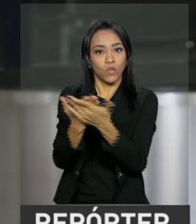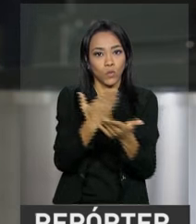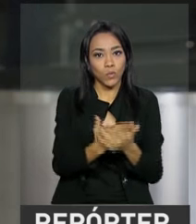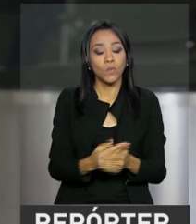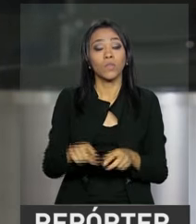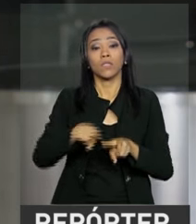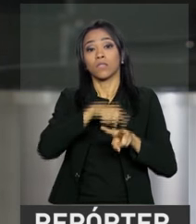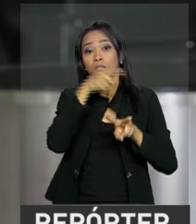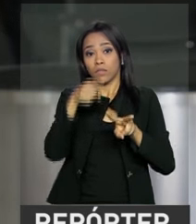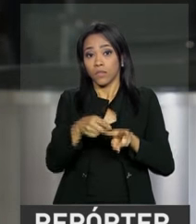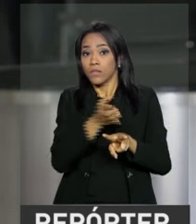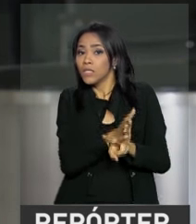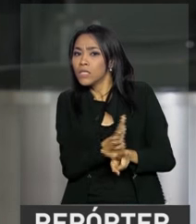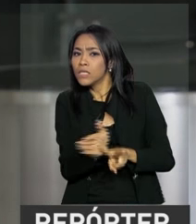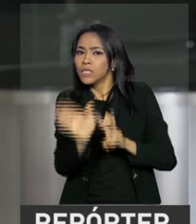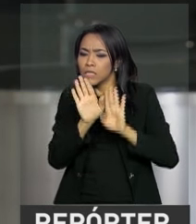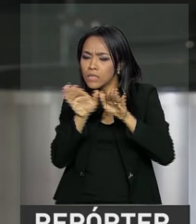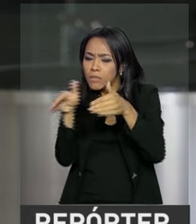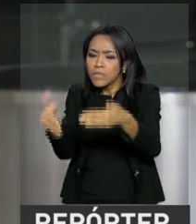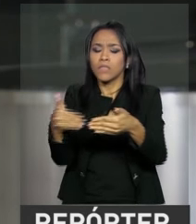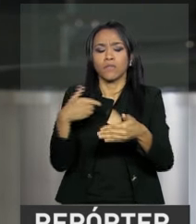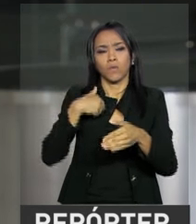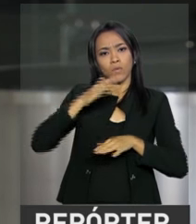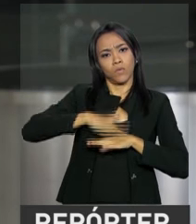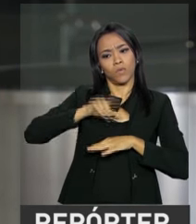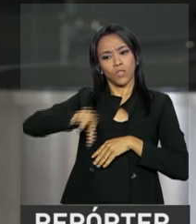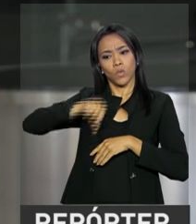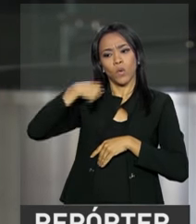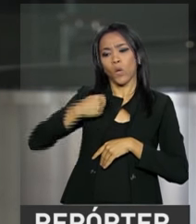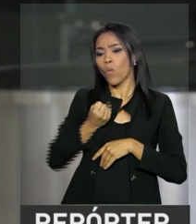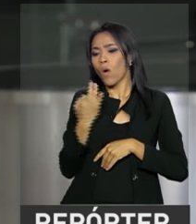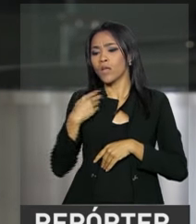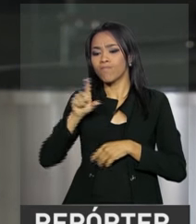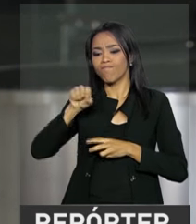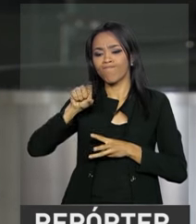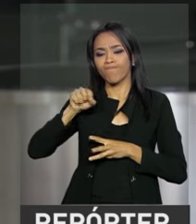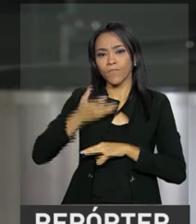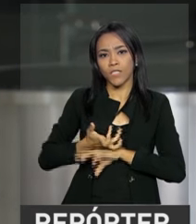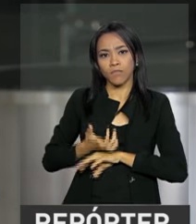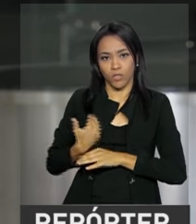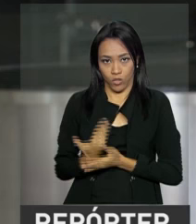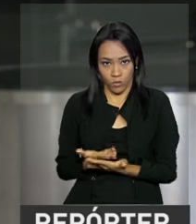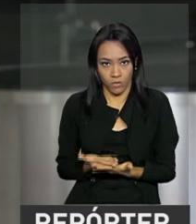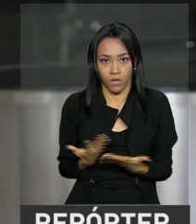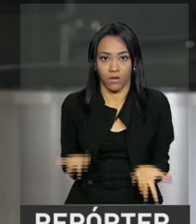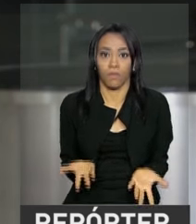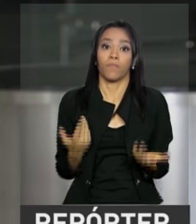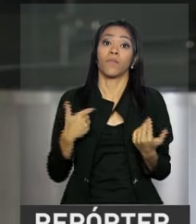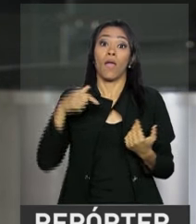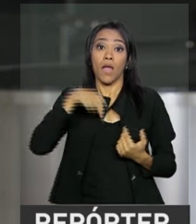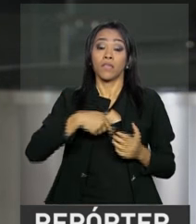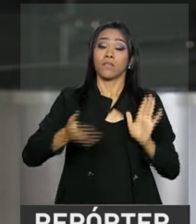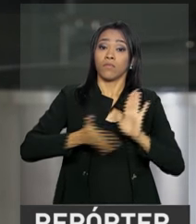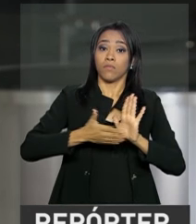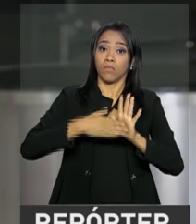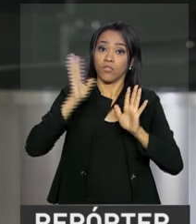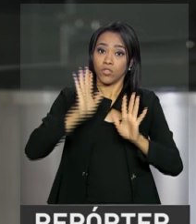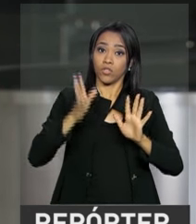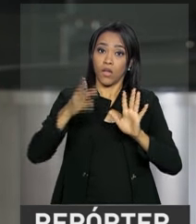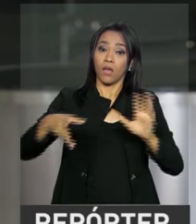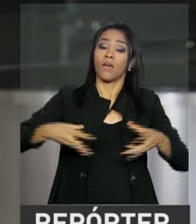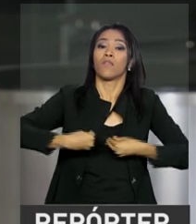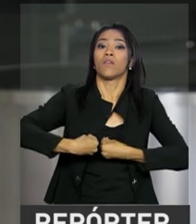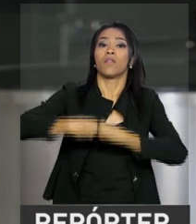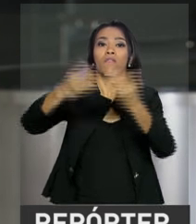e assuntos específicos em que o aluno poderá escolher quais disciplinas vai estudar essa medida provisória foi enviada pelo governo ao congresso